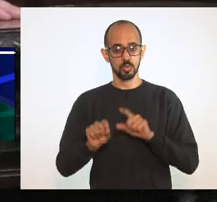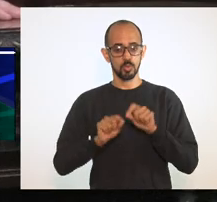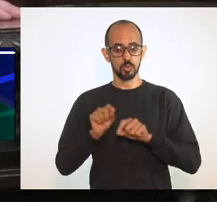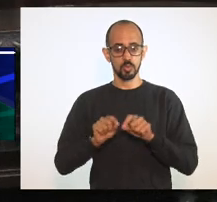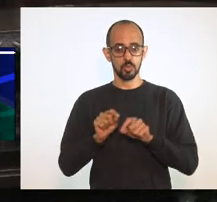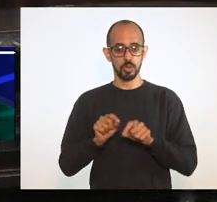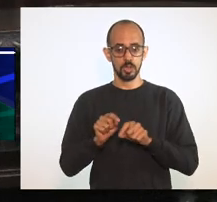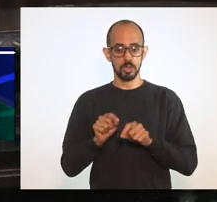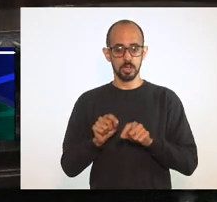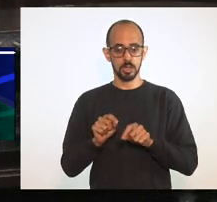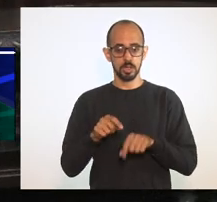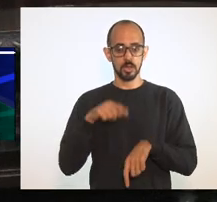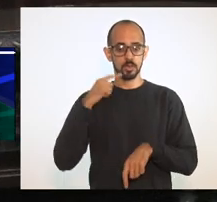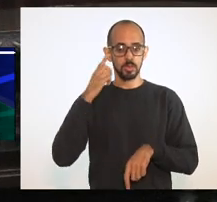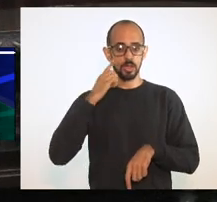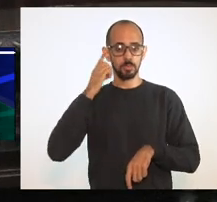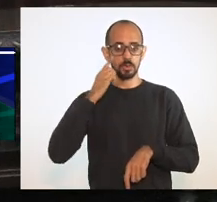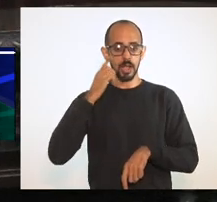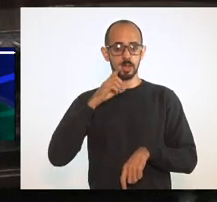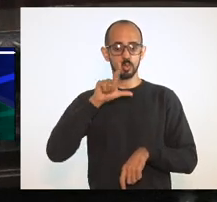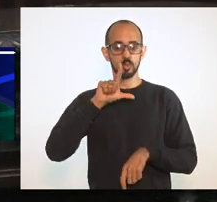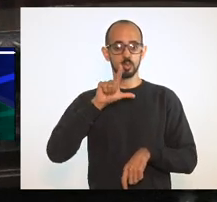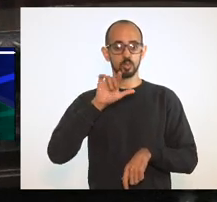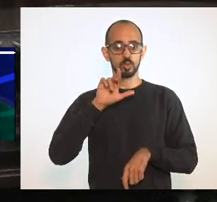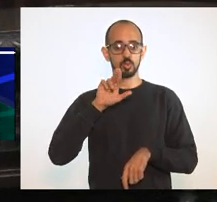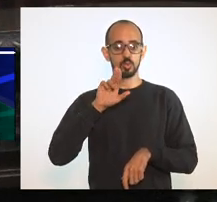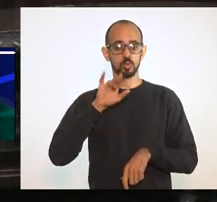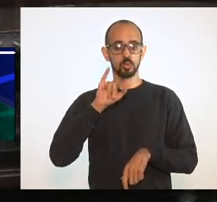o deputado Luiz Paulo não me ouve,